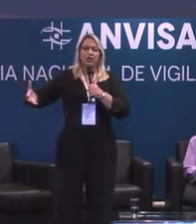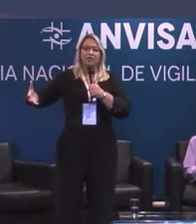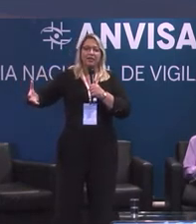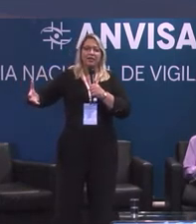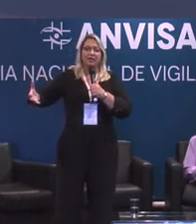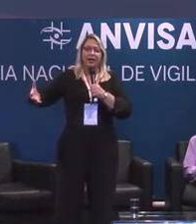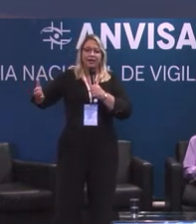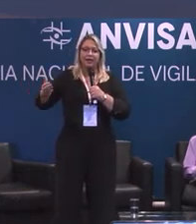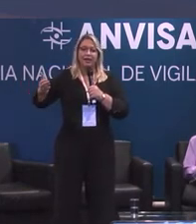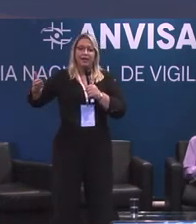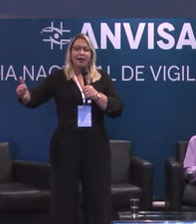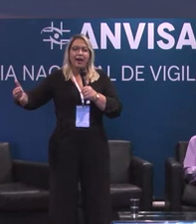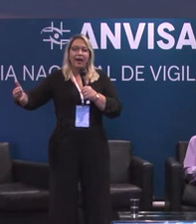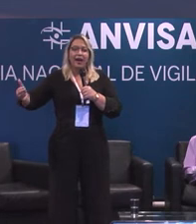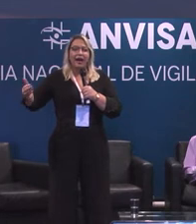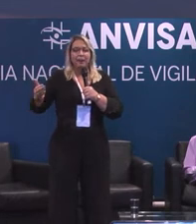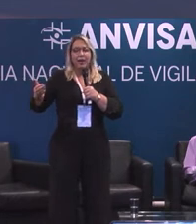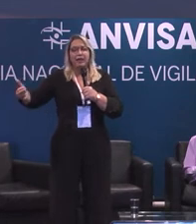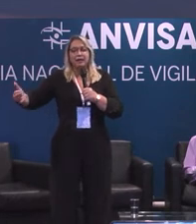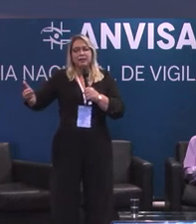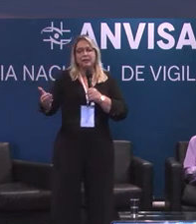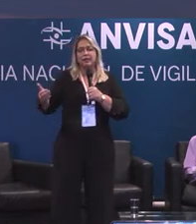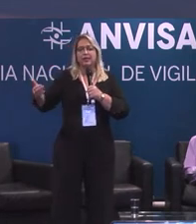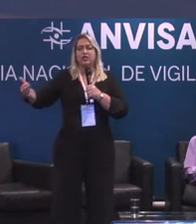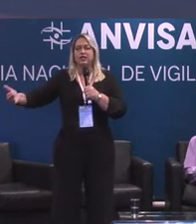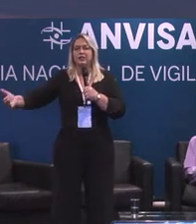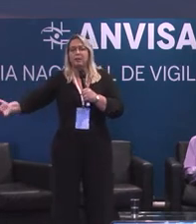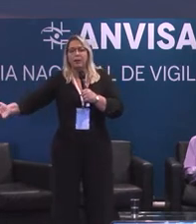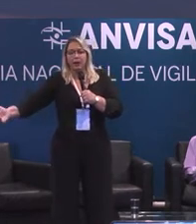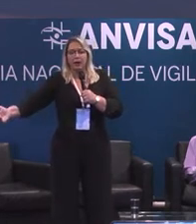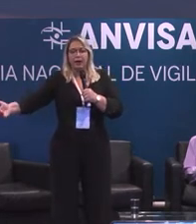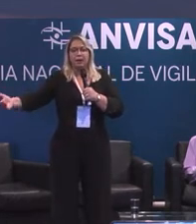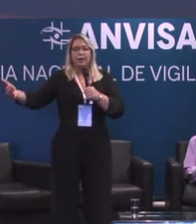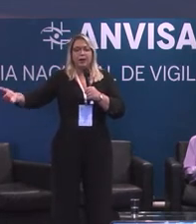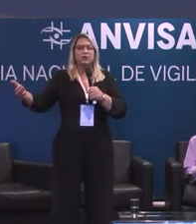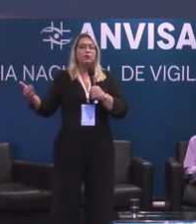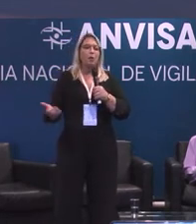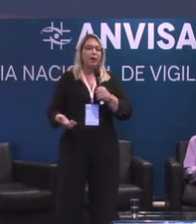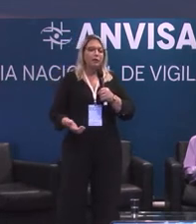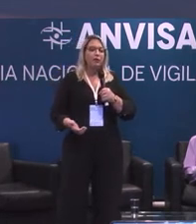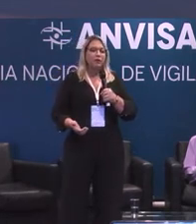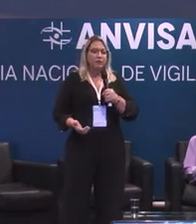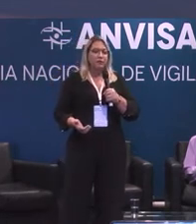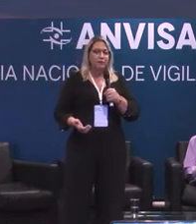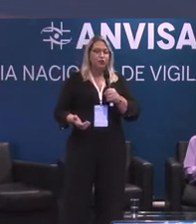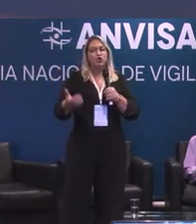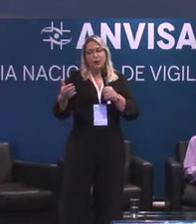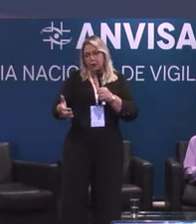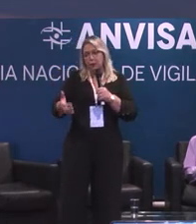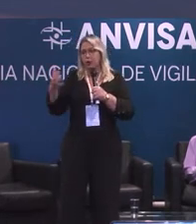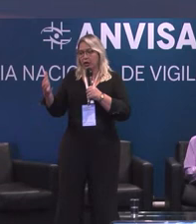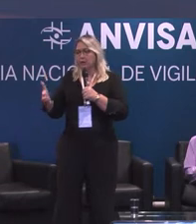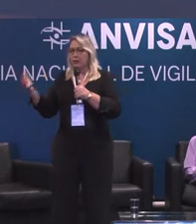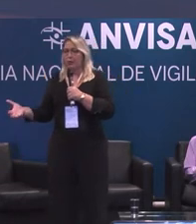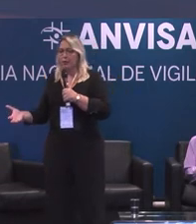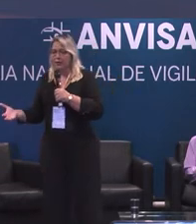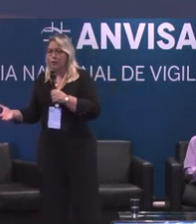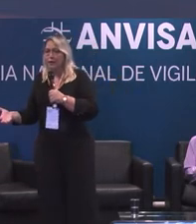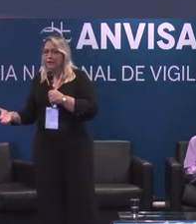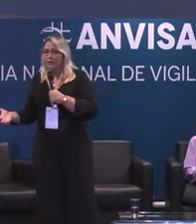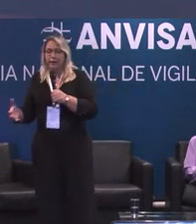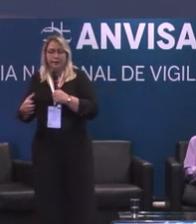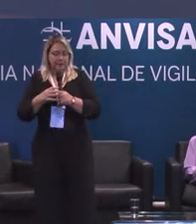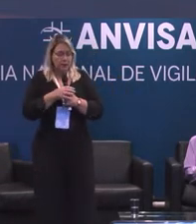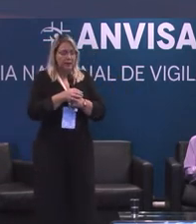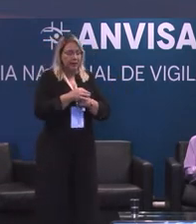vigilância sanitária acaba ali antes da gente saber mensurar o grau de risco, justamente porque não se tem uma matriz